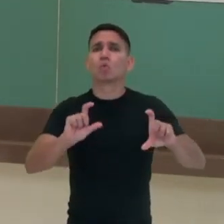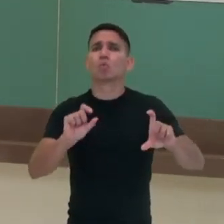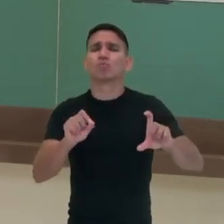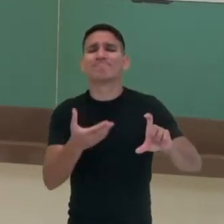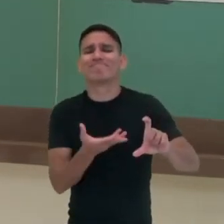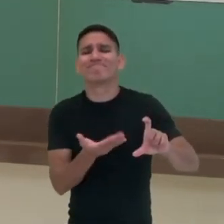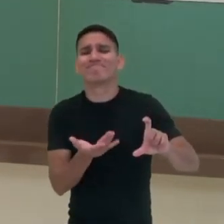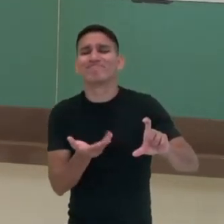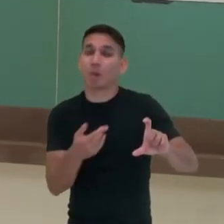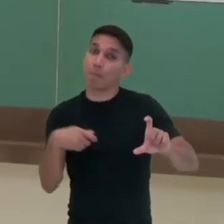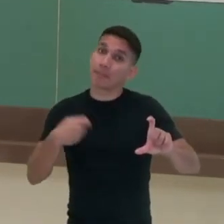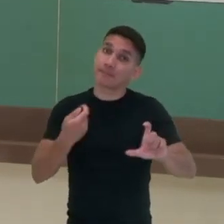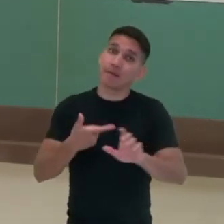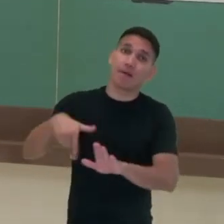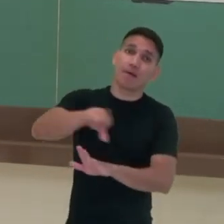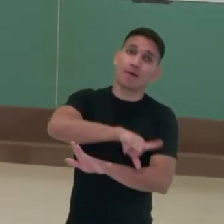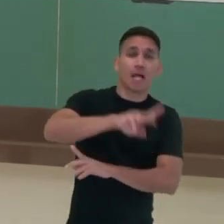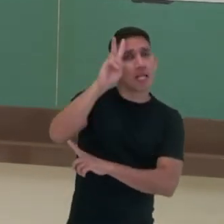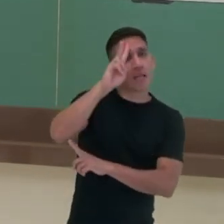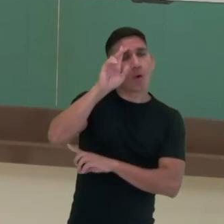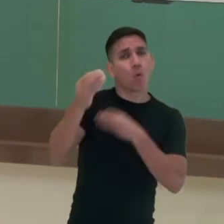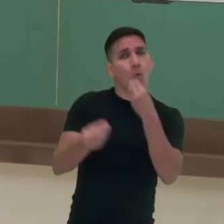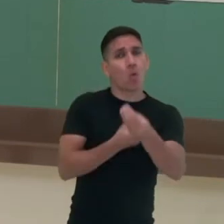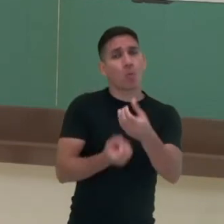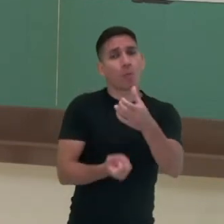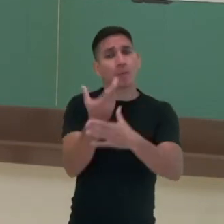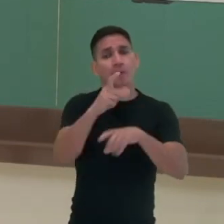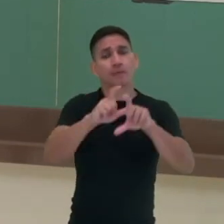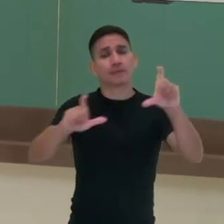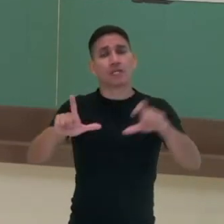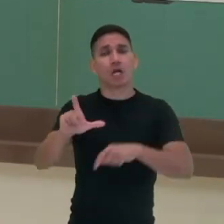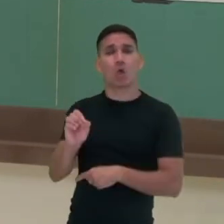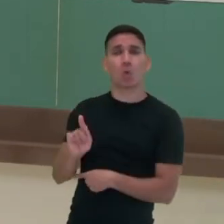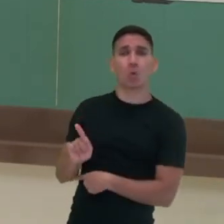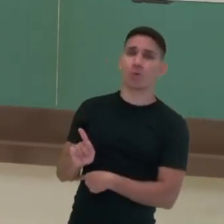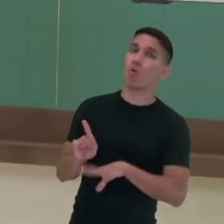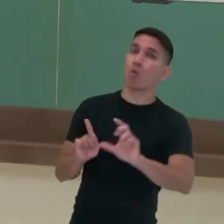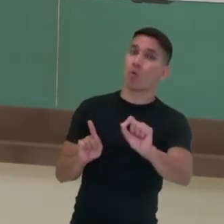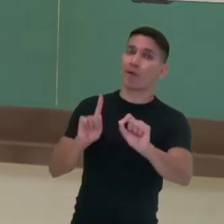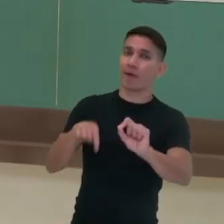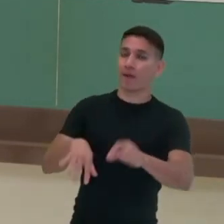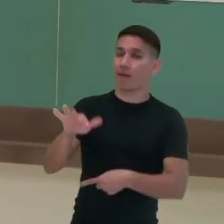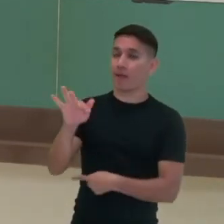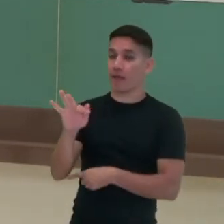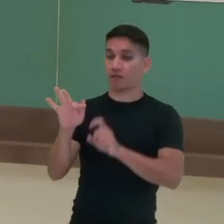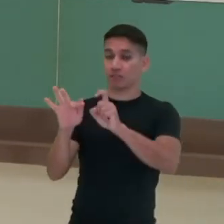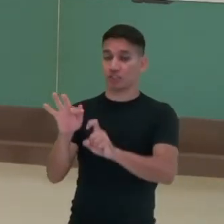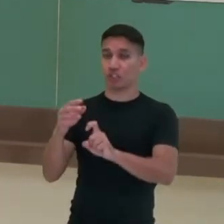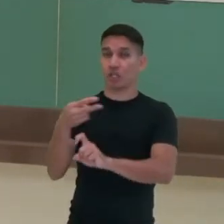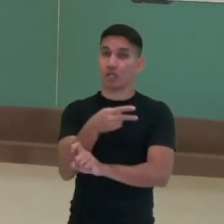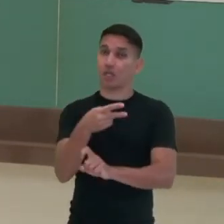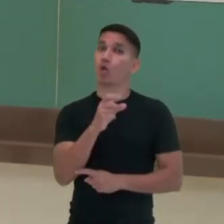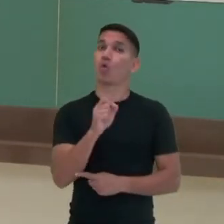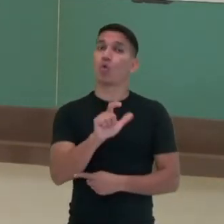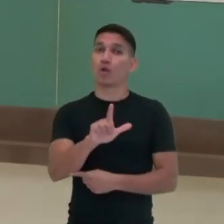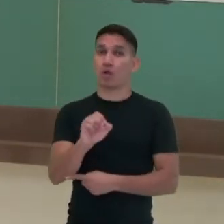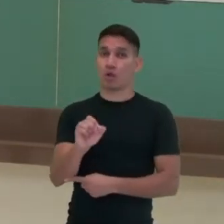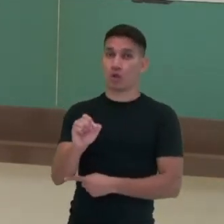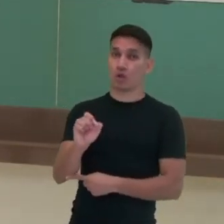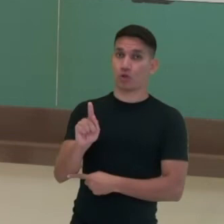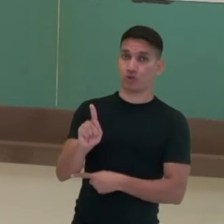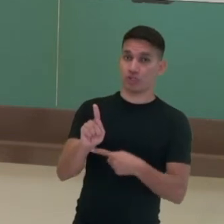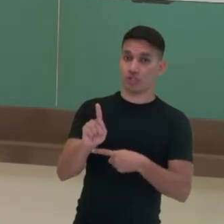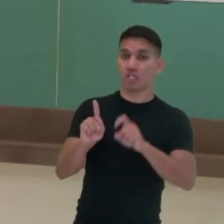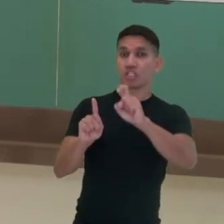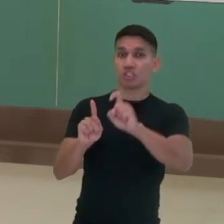eu precisava lembrar qual é a lei de formação de uma função logarítmica. F de x igual a log de x